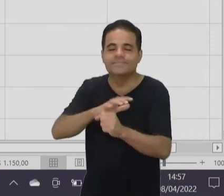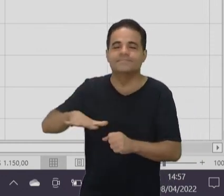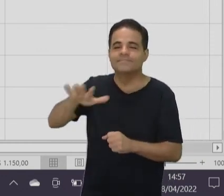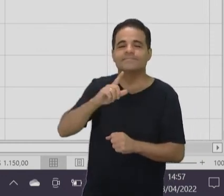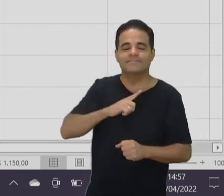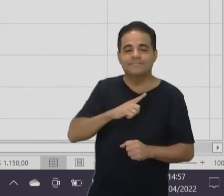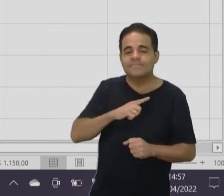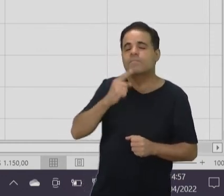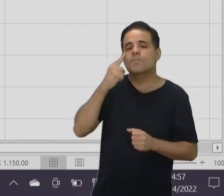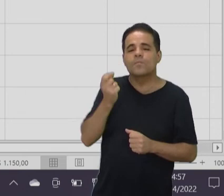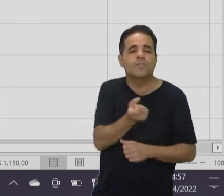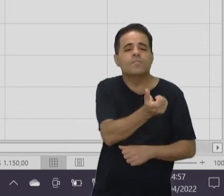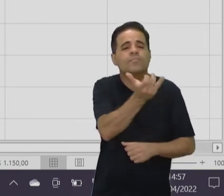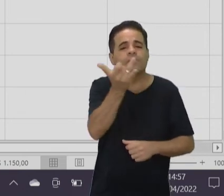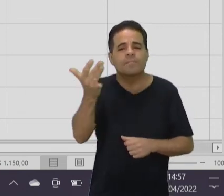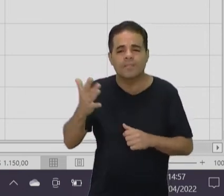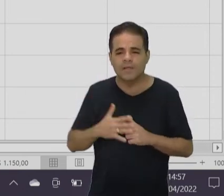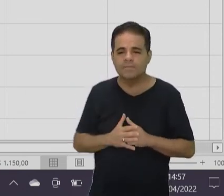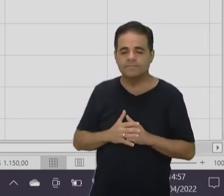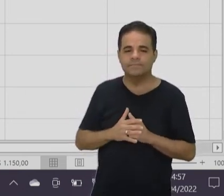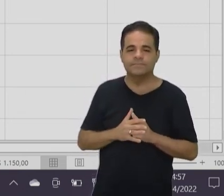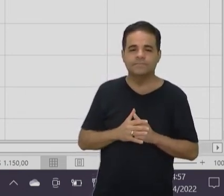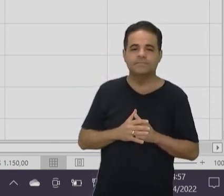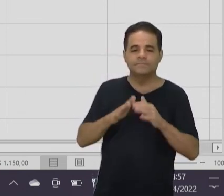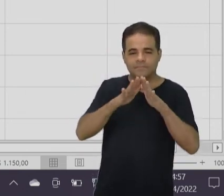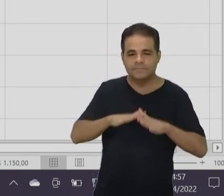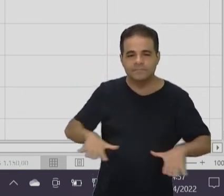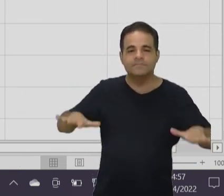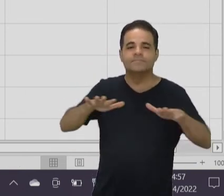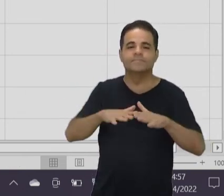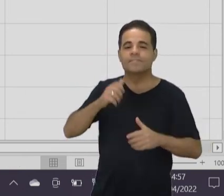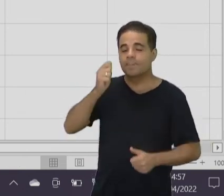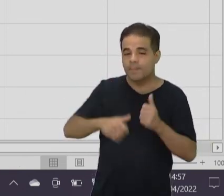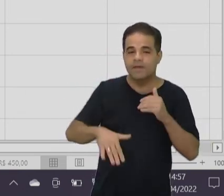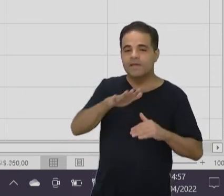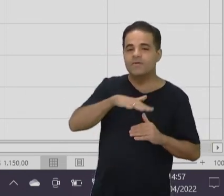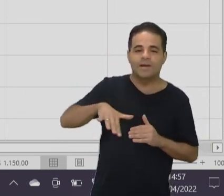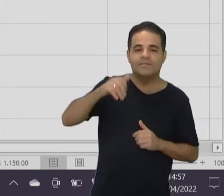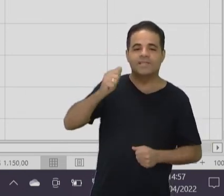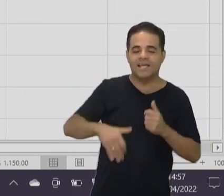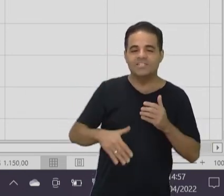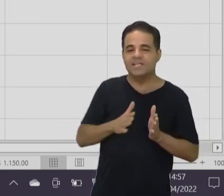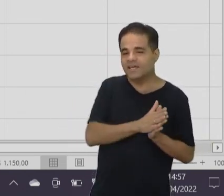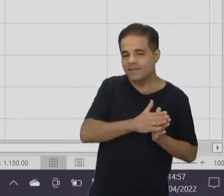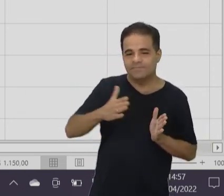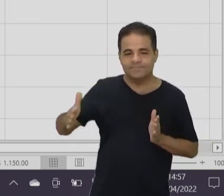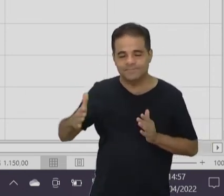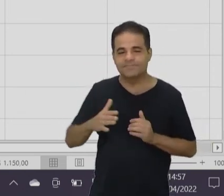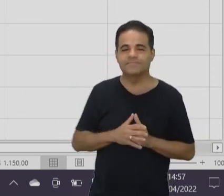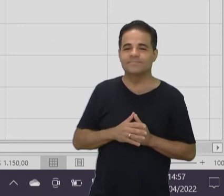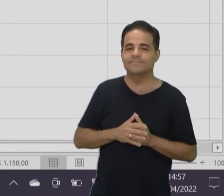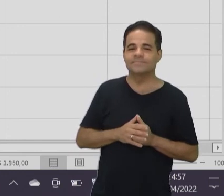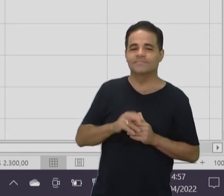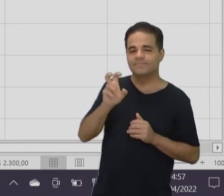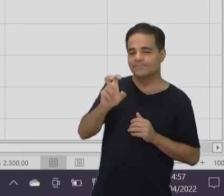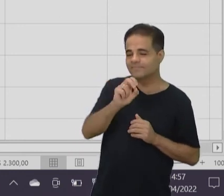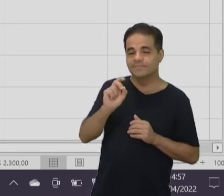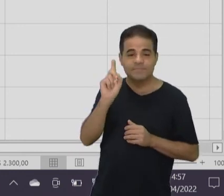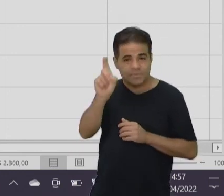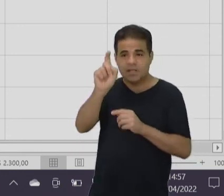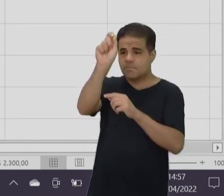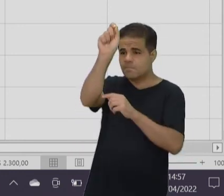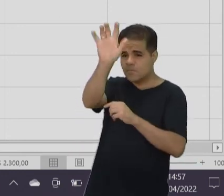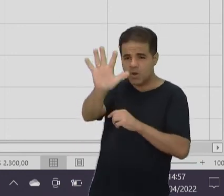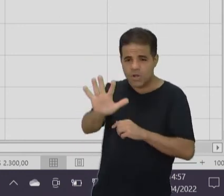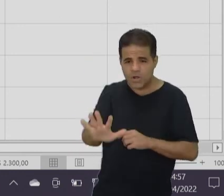M deitado. Lado. Tá. Ao contráriozinho. Clica nele, seleciona primeiro, né? Seleciona todos, clica nele, já